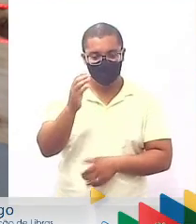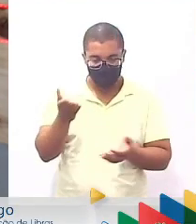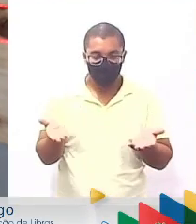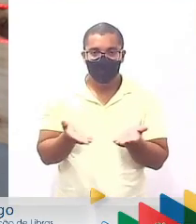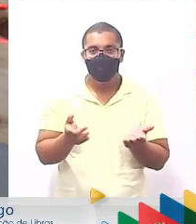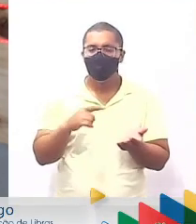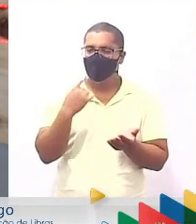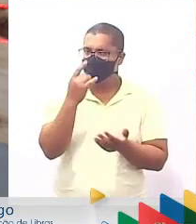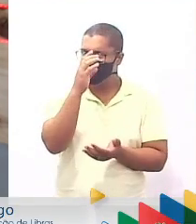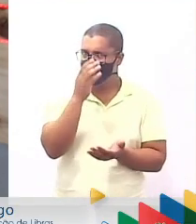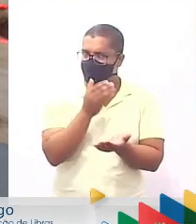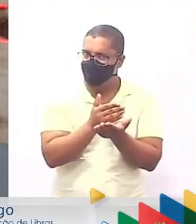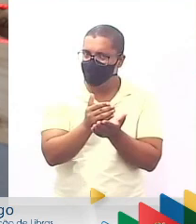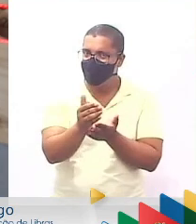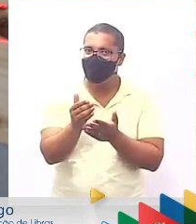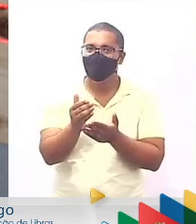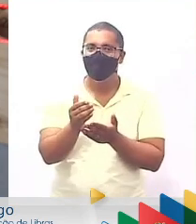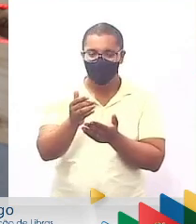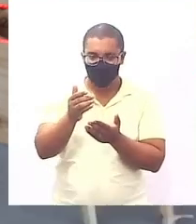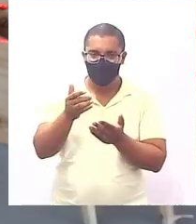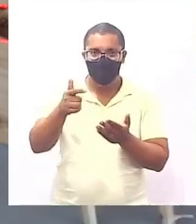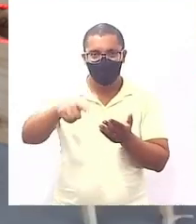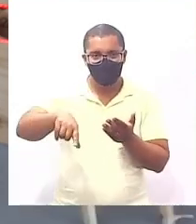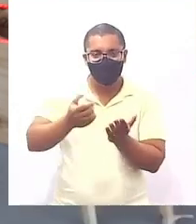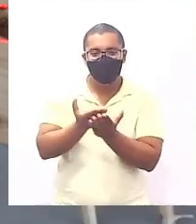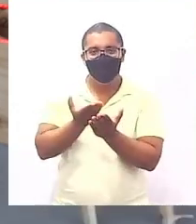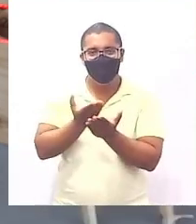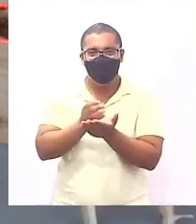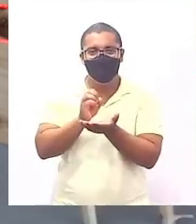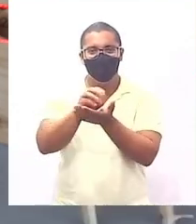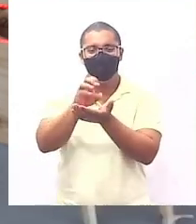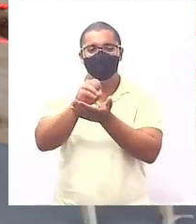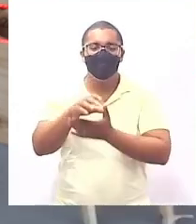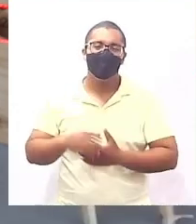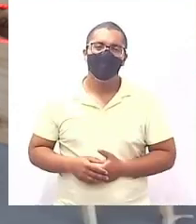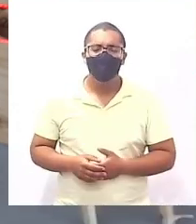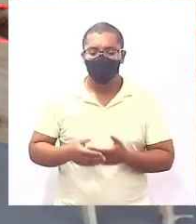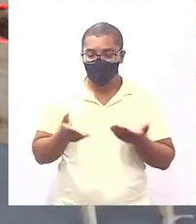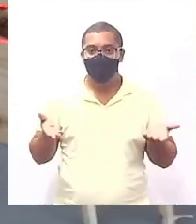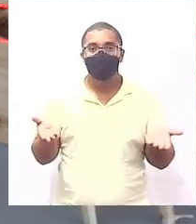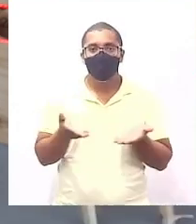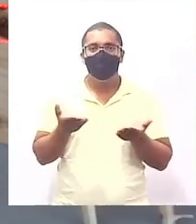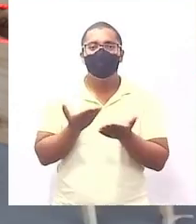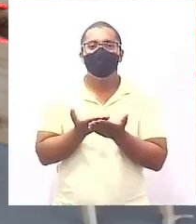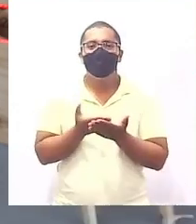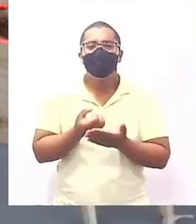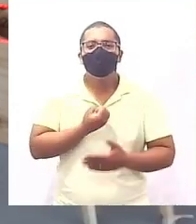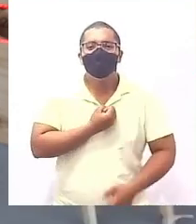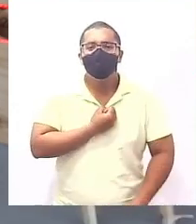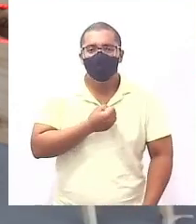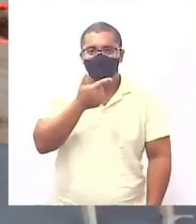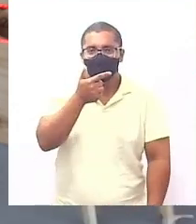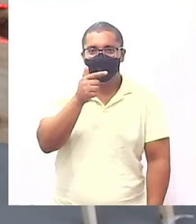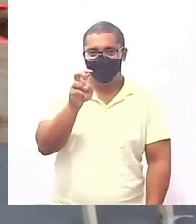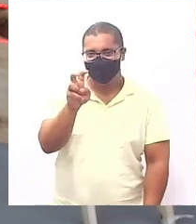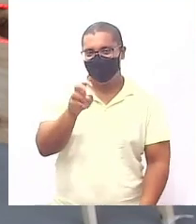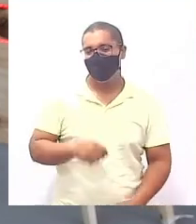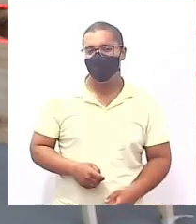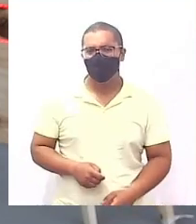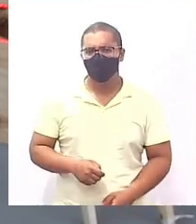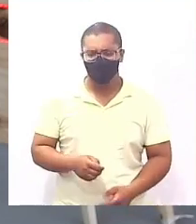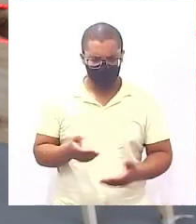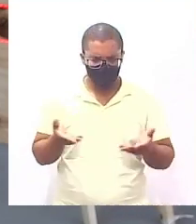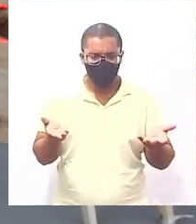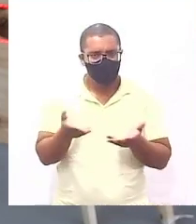hoje nós iremos começar mais uma aula do Educa PE. Hoje é a aula de número 25.